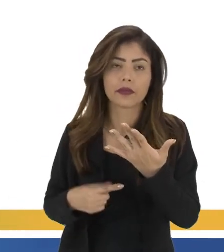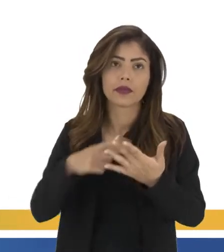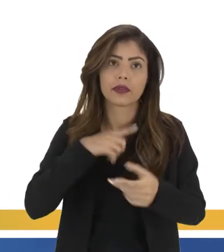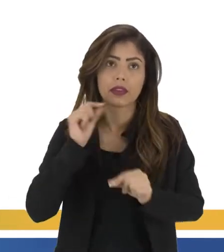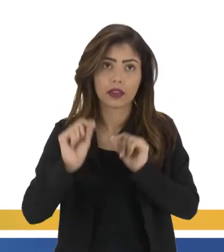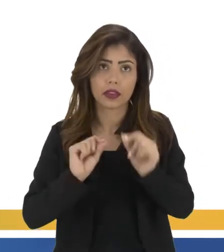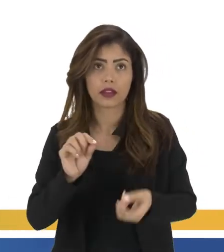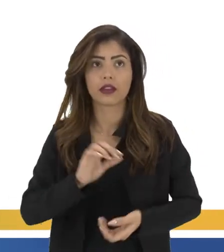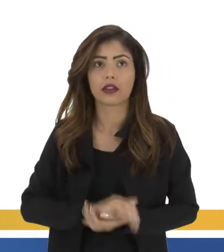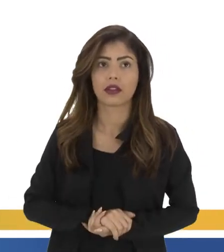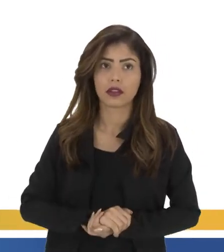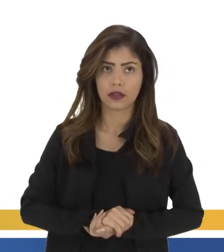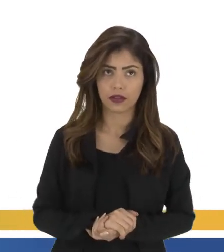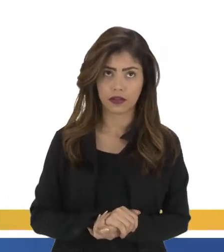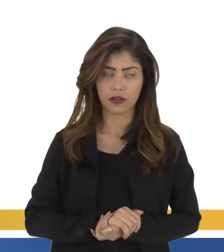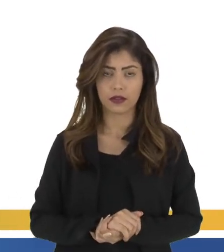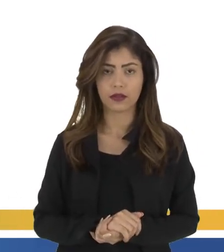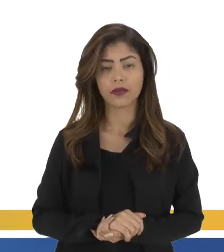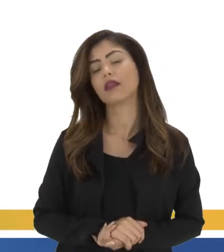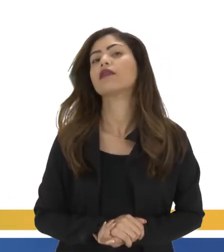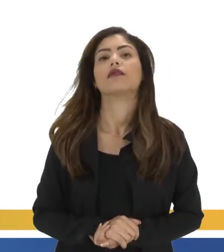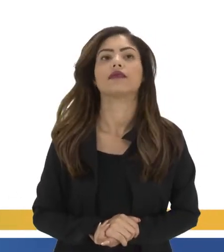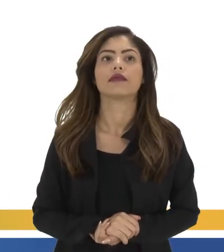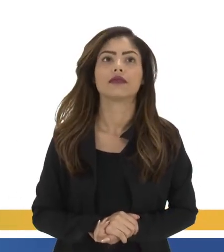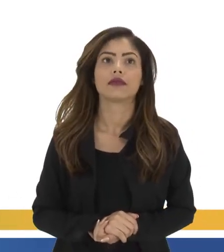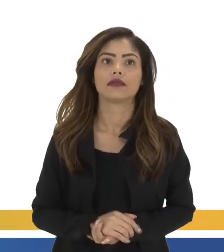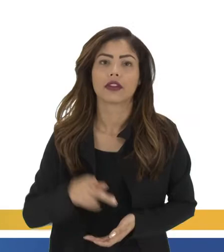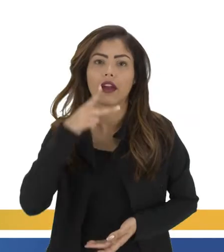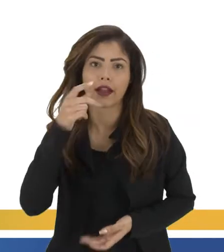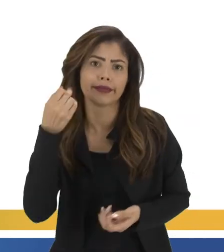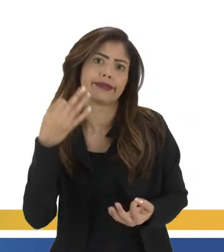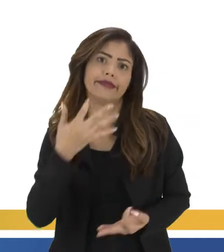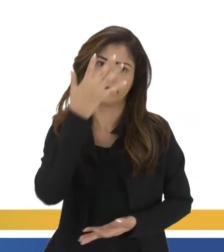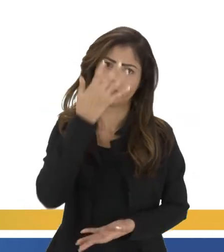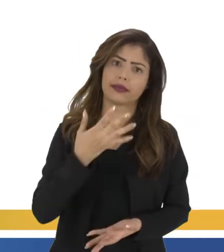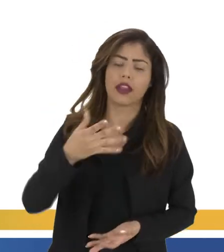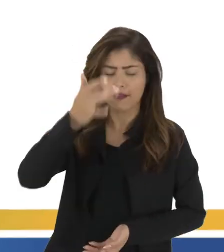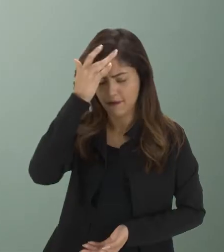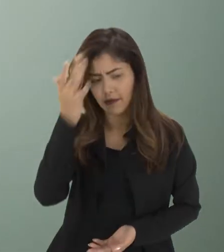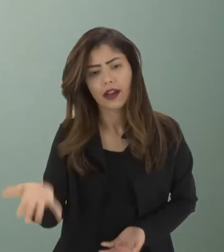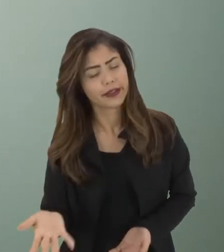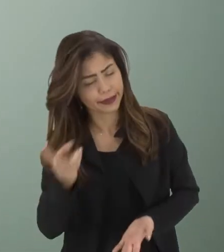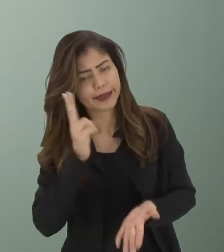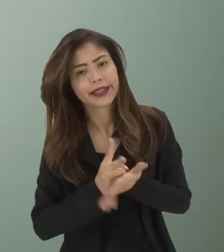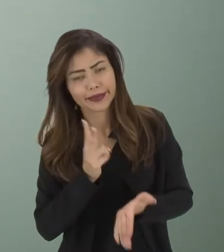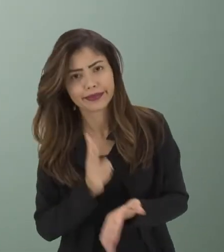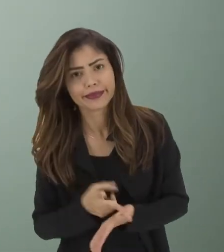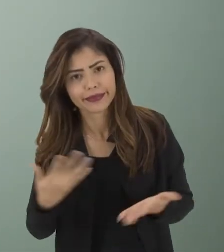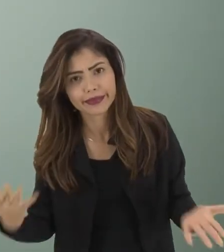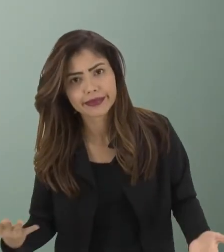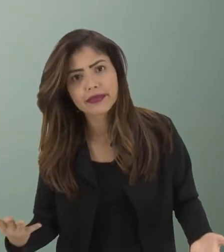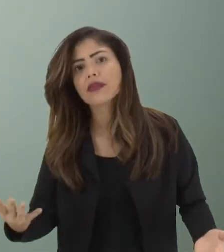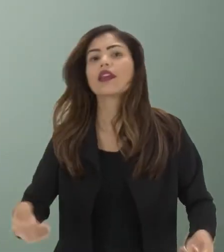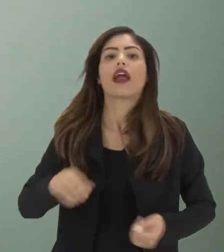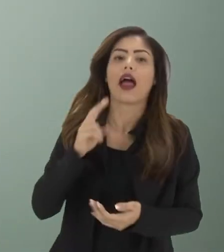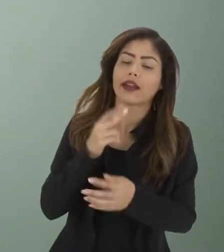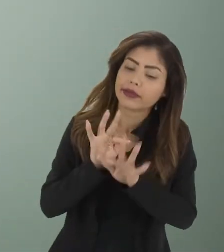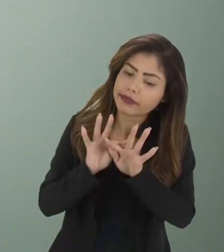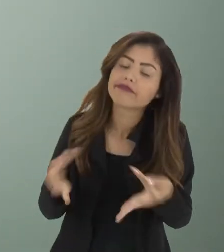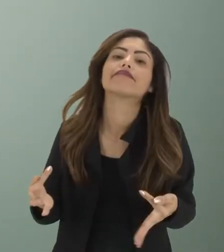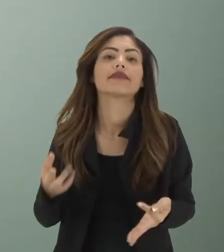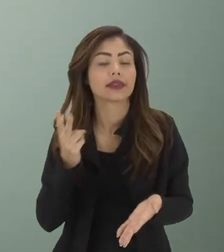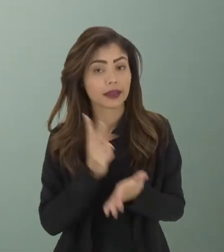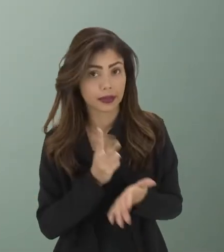will study, they will study. Fala sério. É fácil mesmo. É simples